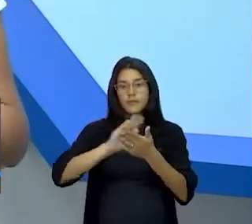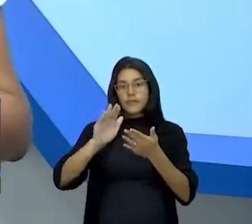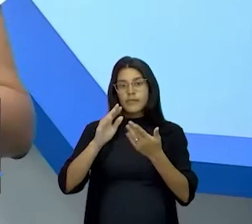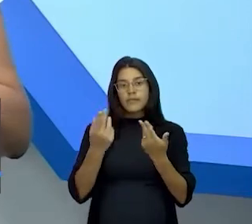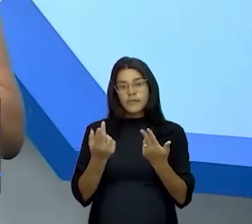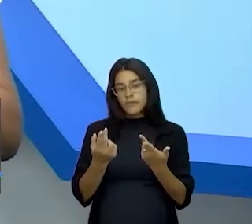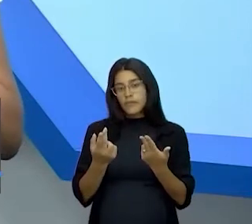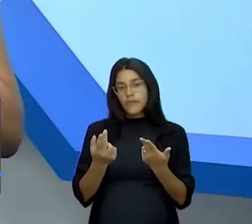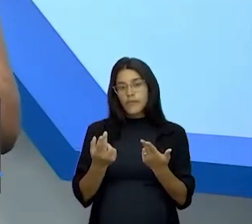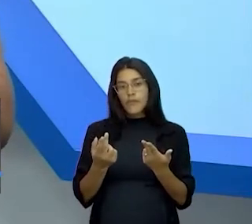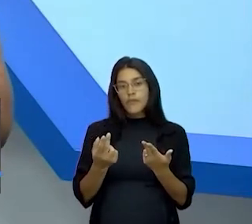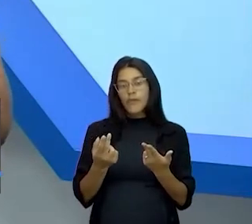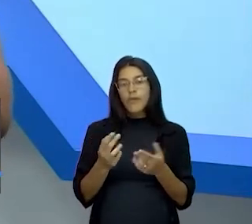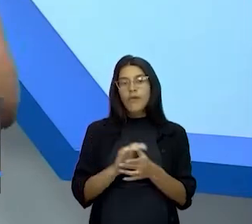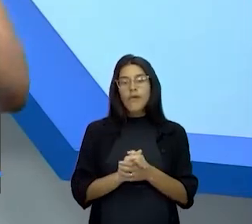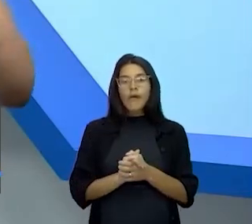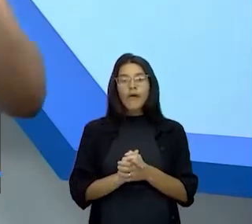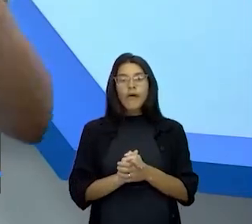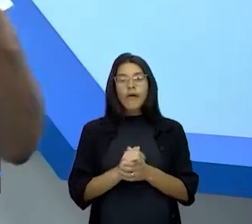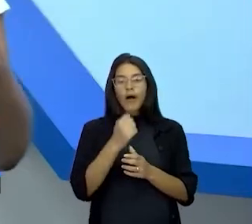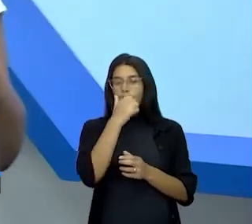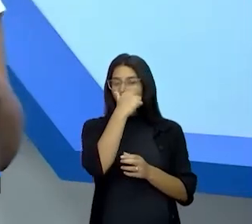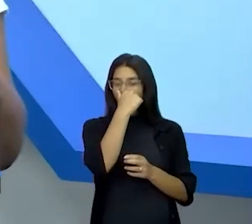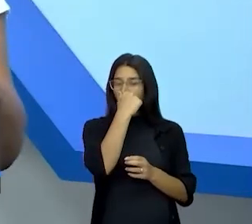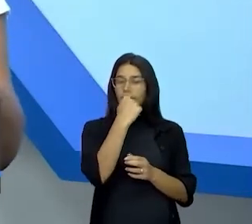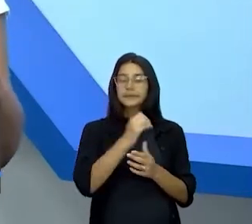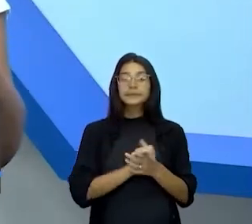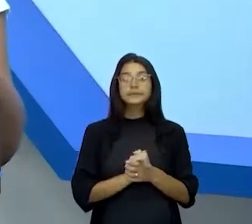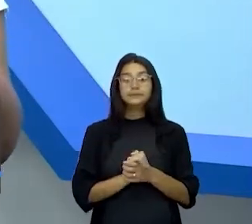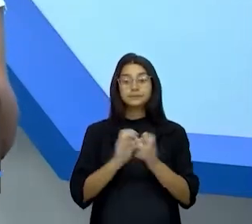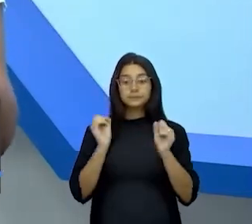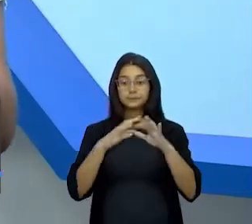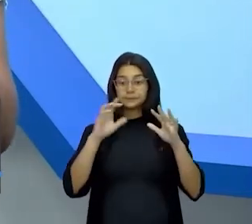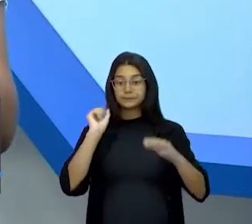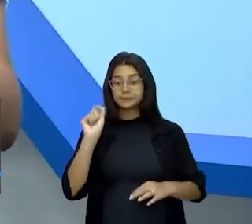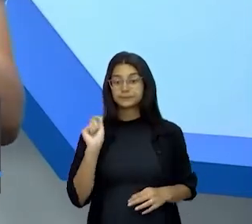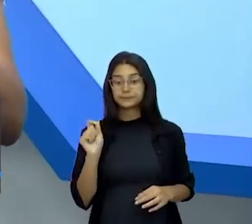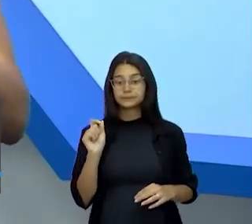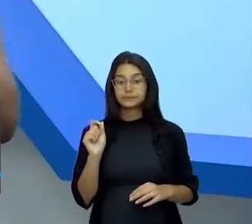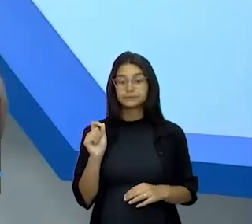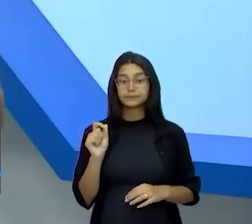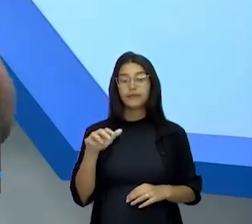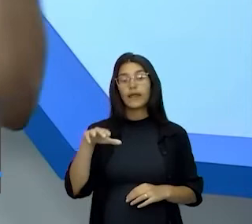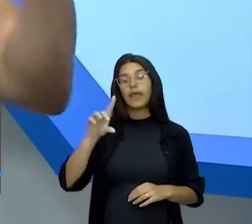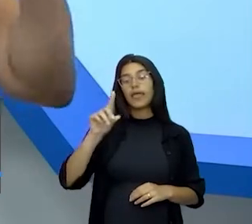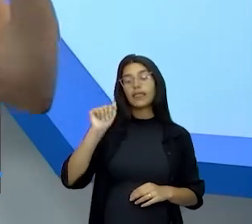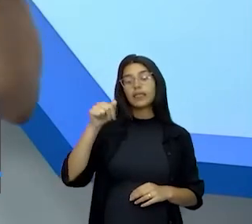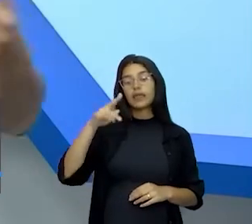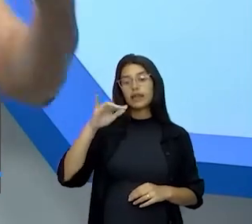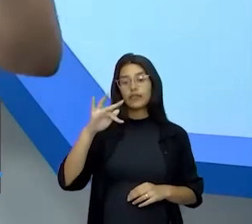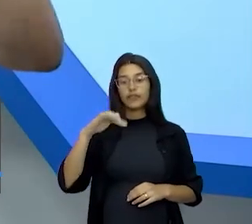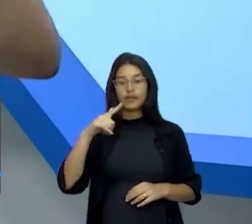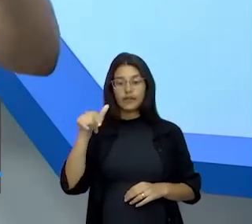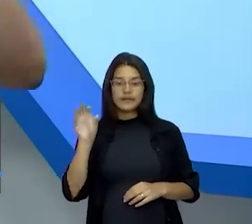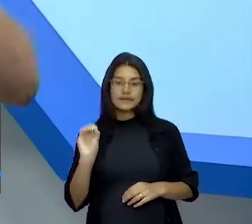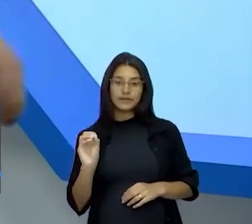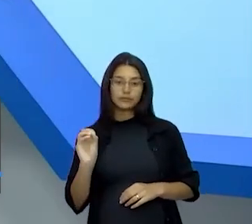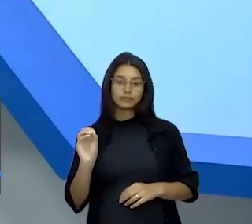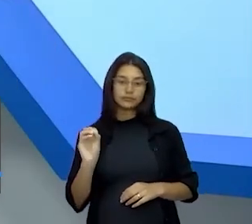tremendamente. E aí eles vão, essa explosão vai causar o quê? A danificação dos seus